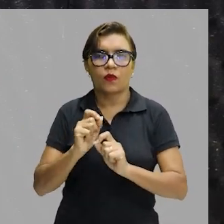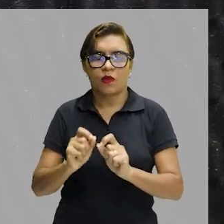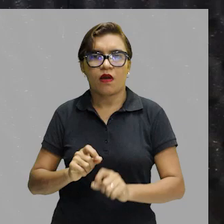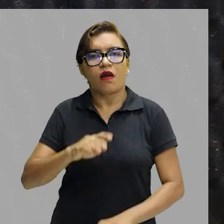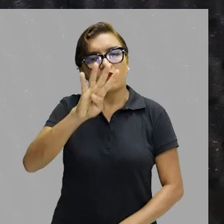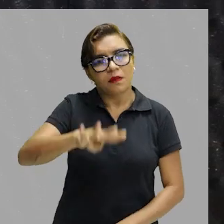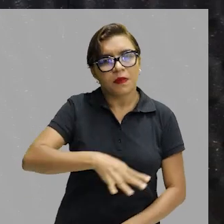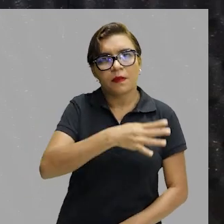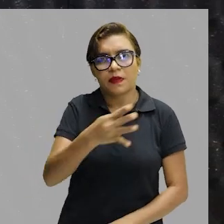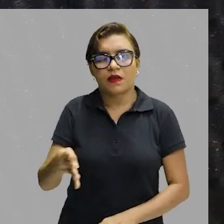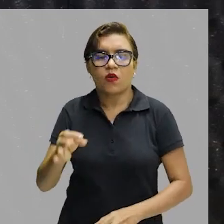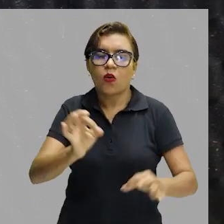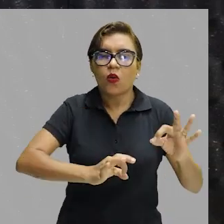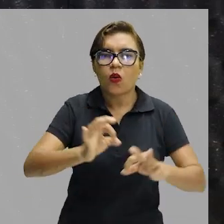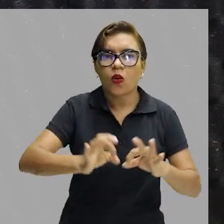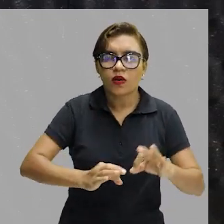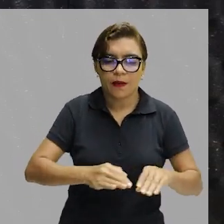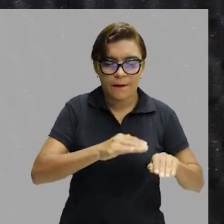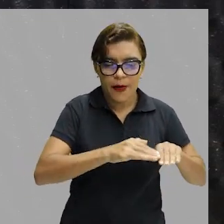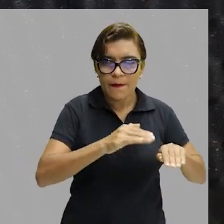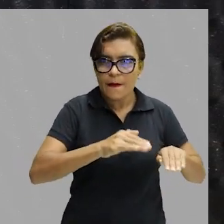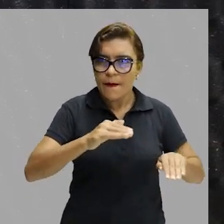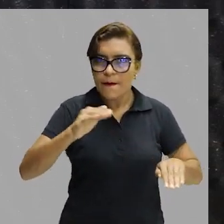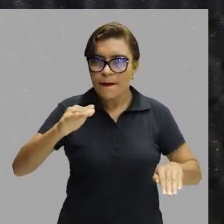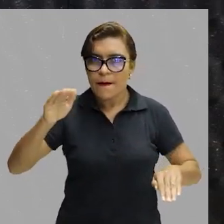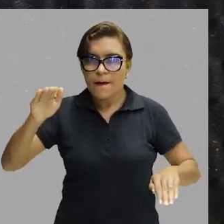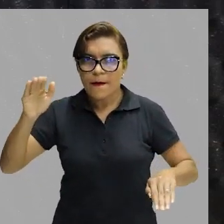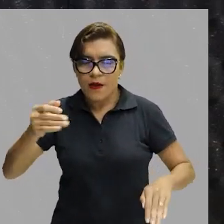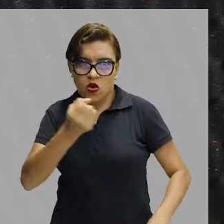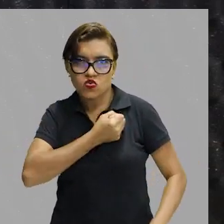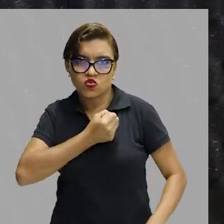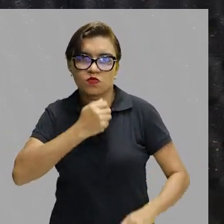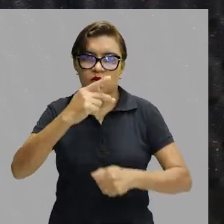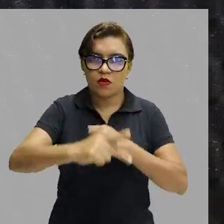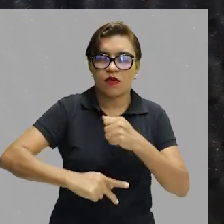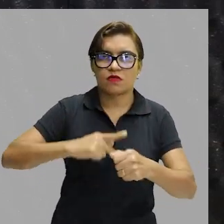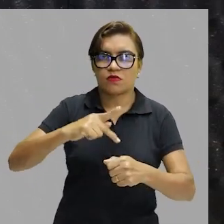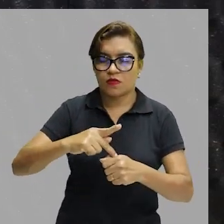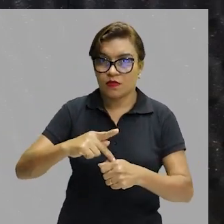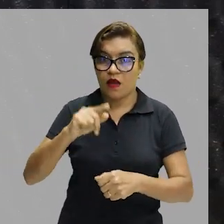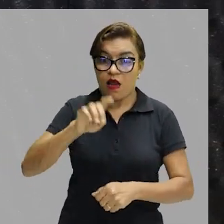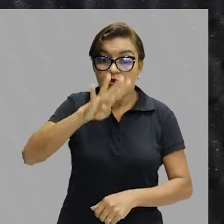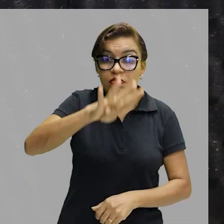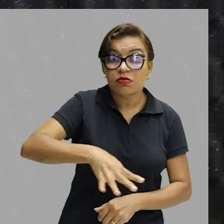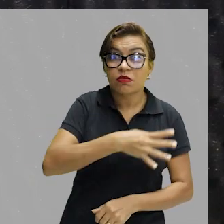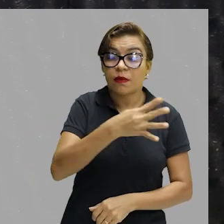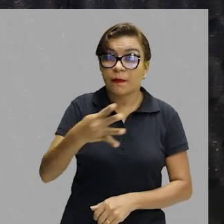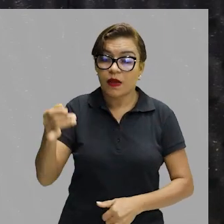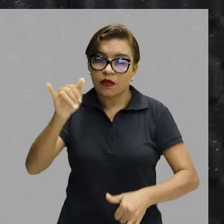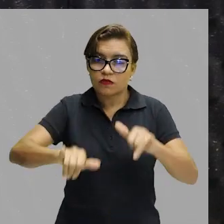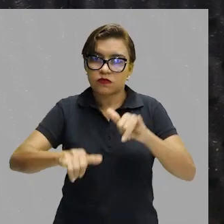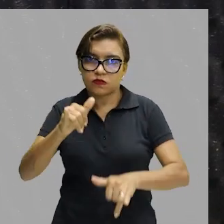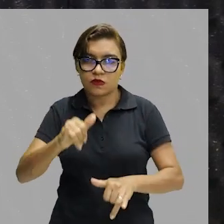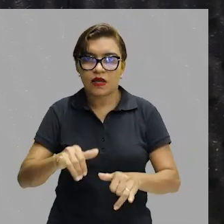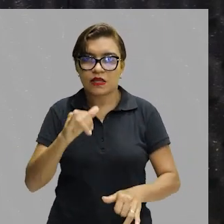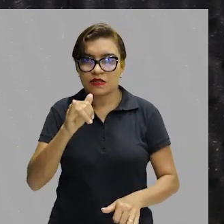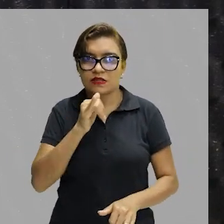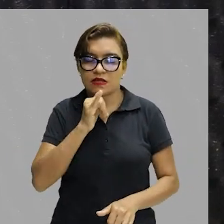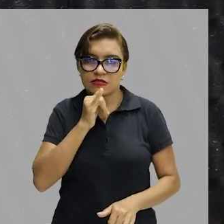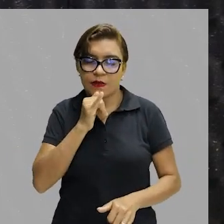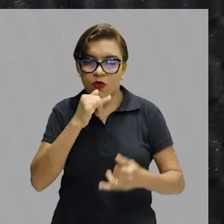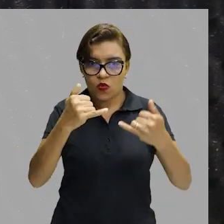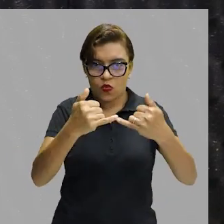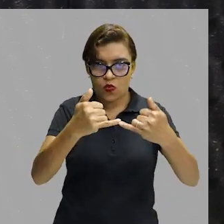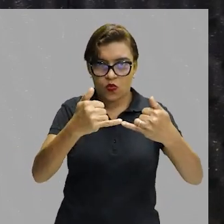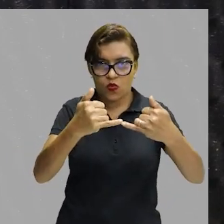na ordem crescente de número atômico, da esquerda para a direita. E essa tabela vai gerar linhas horizontais